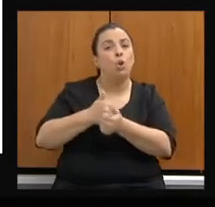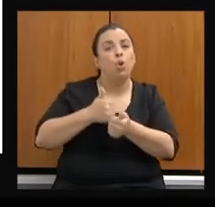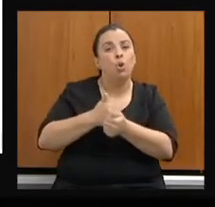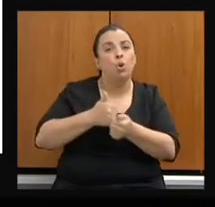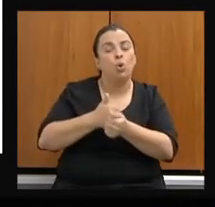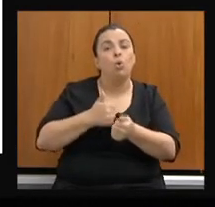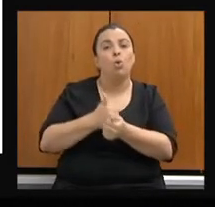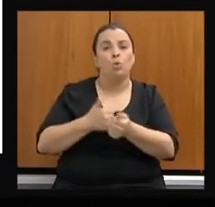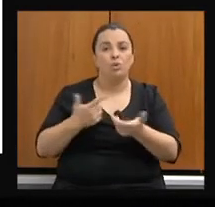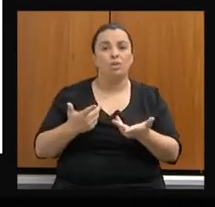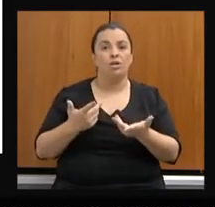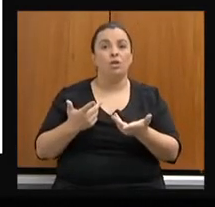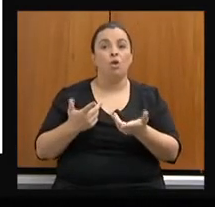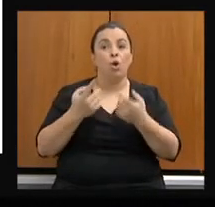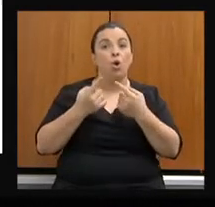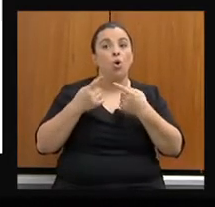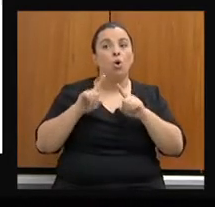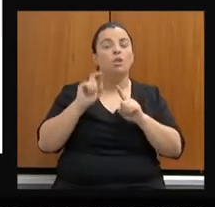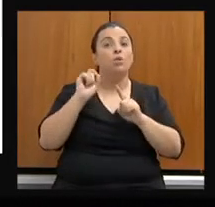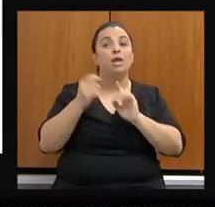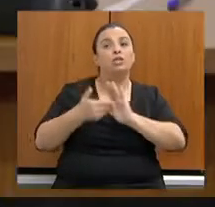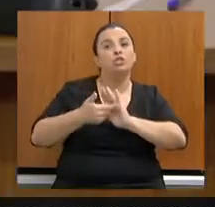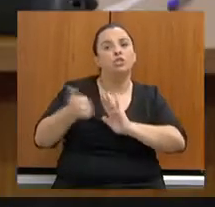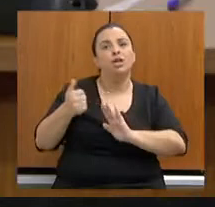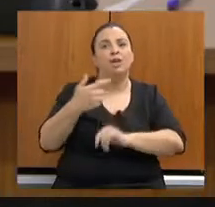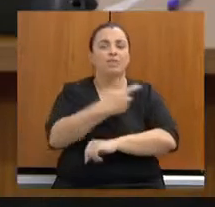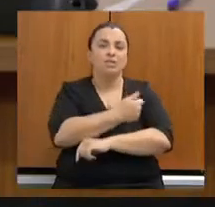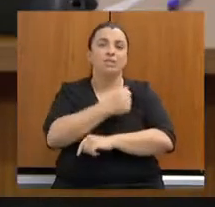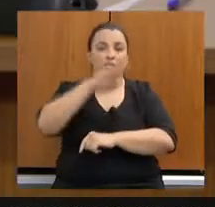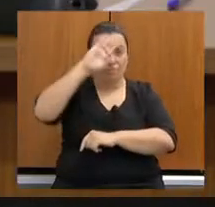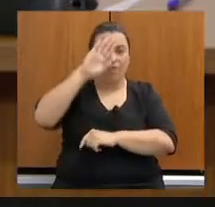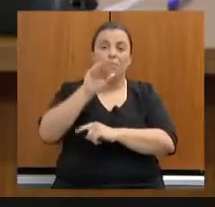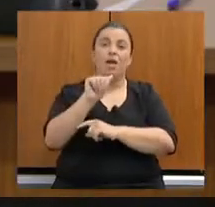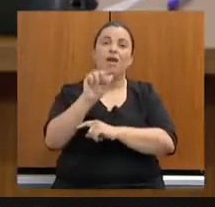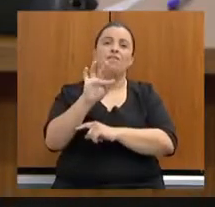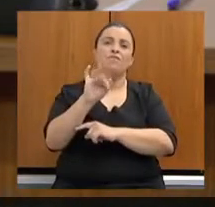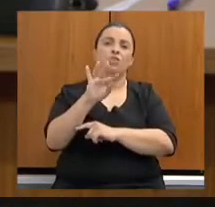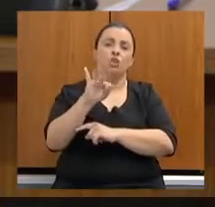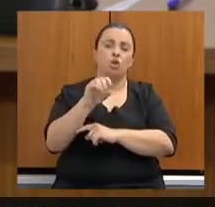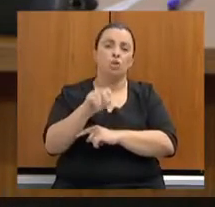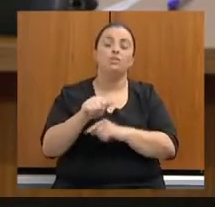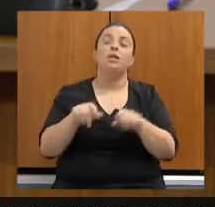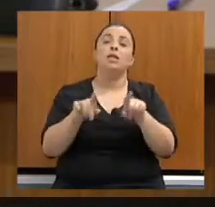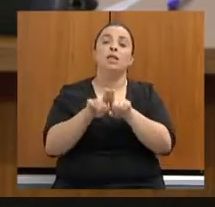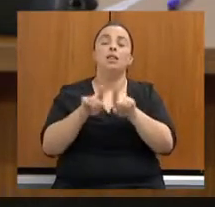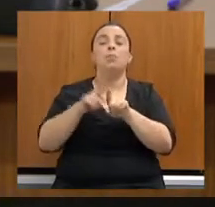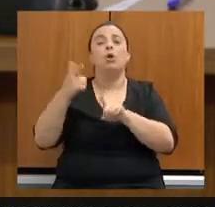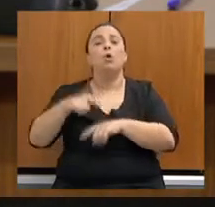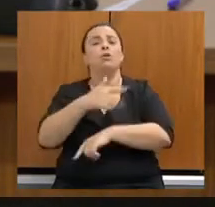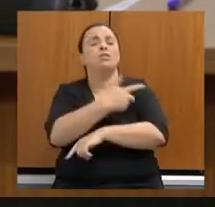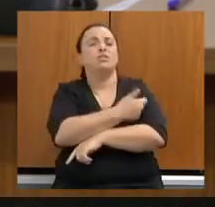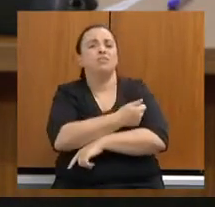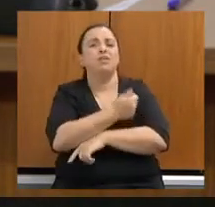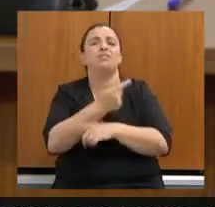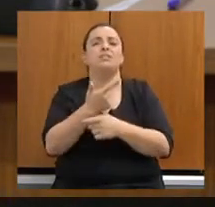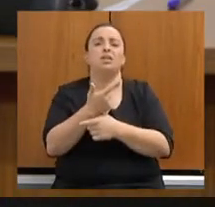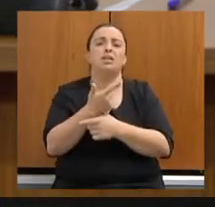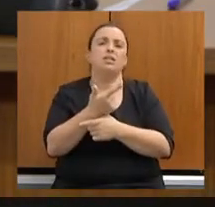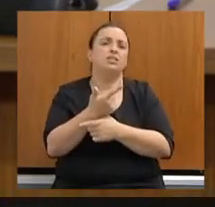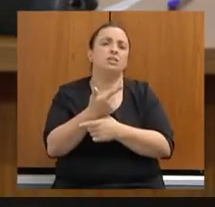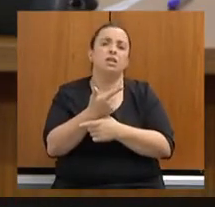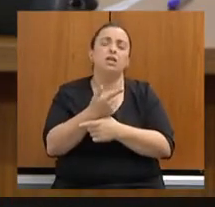contra aftosa do nosso Estado Estamos também tem explicando muitas vacinação contra Brucelose e foram